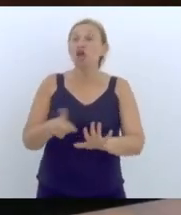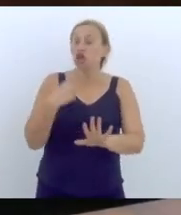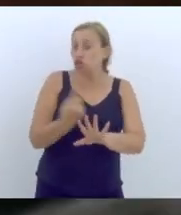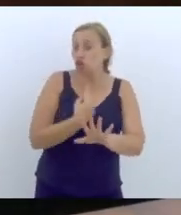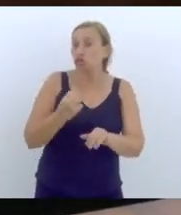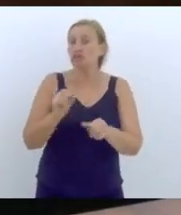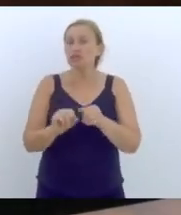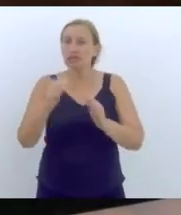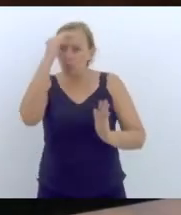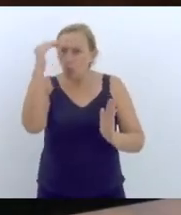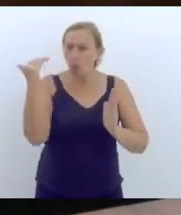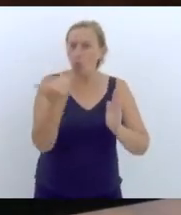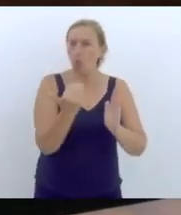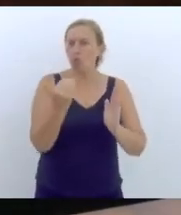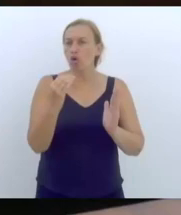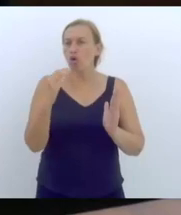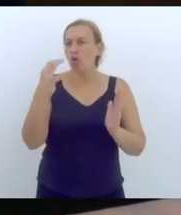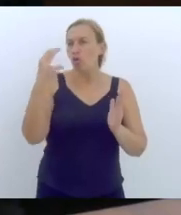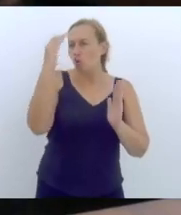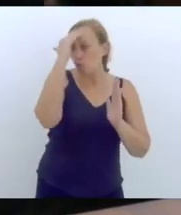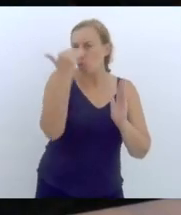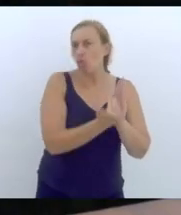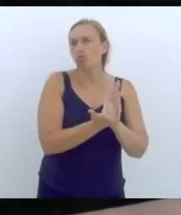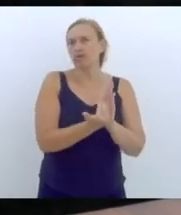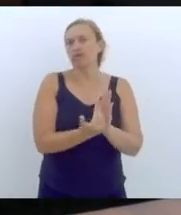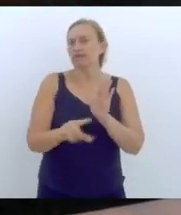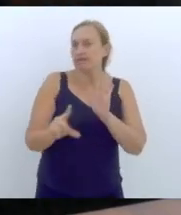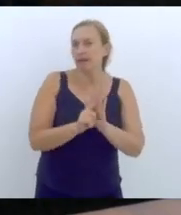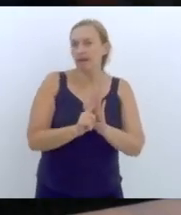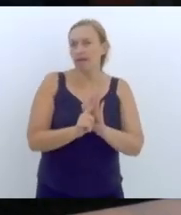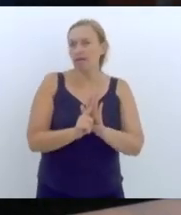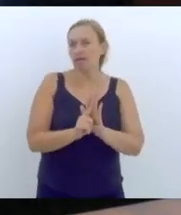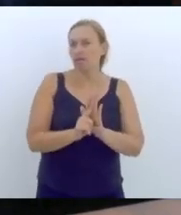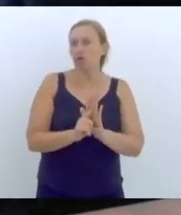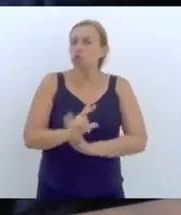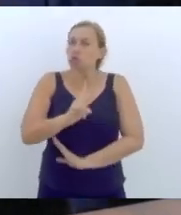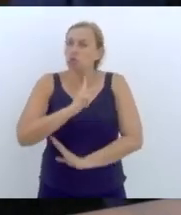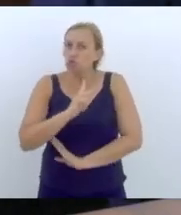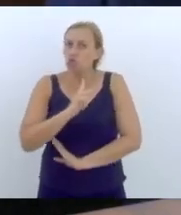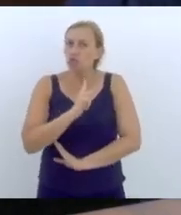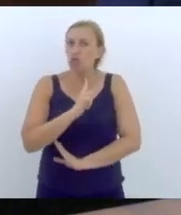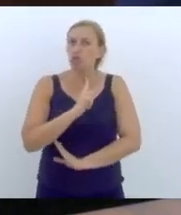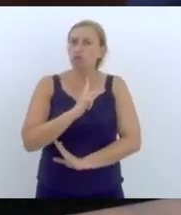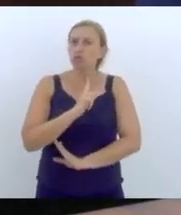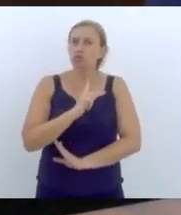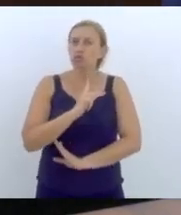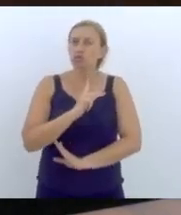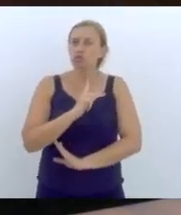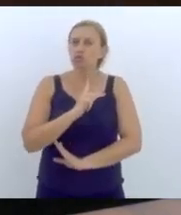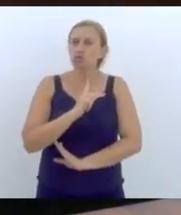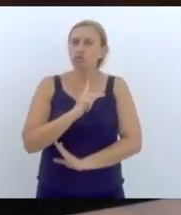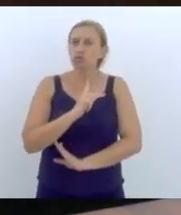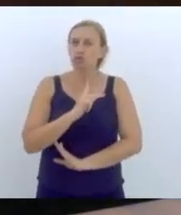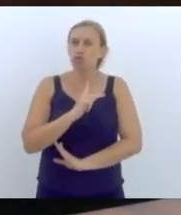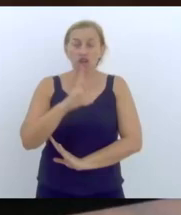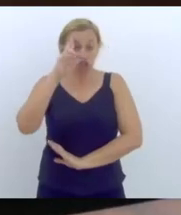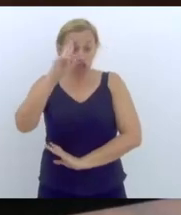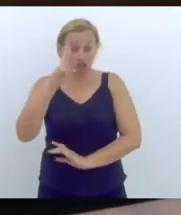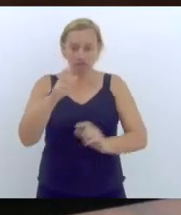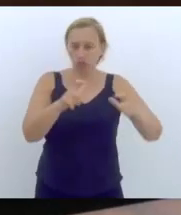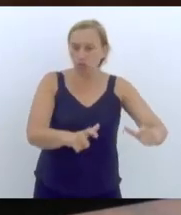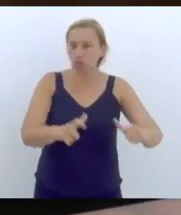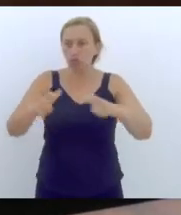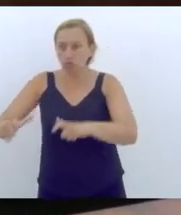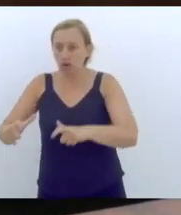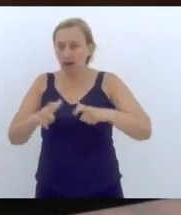um cumpra-se dessa lei. Né? E os próprios donos dos estabelecimentos concordaram em